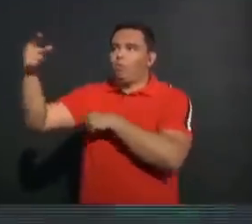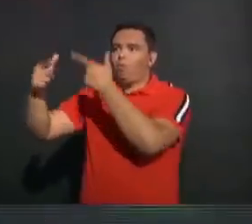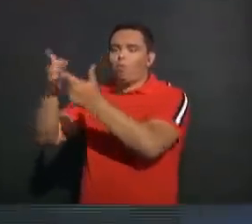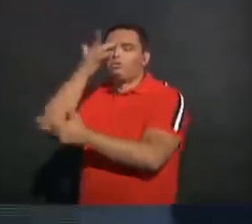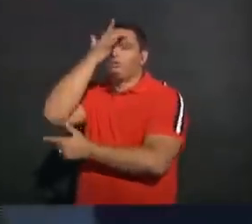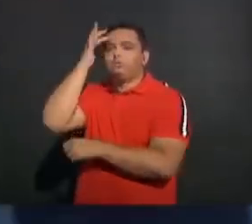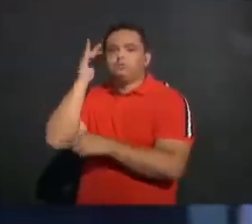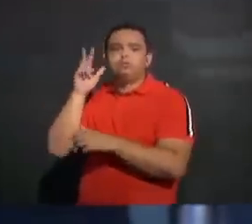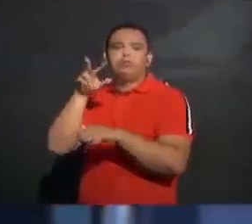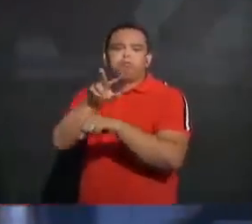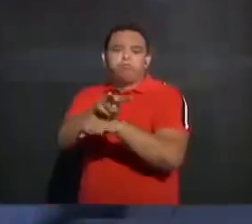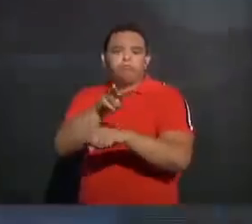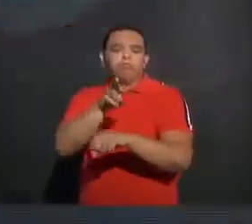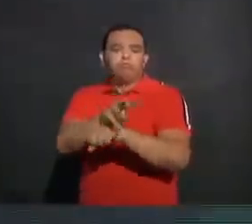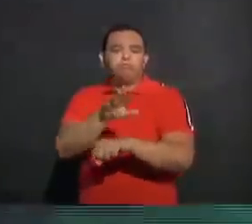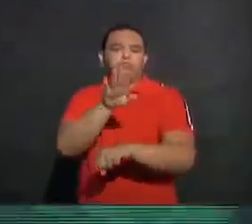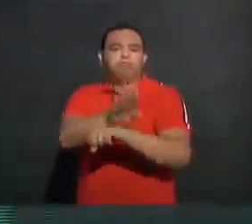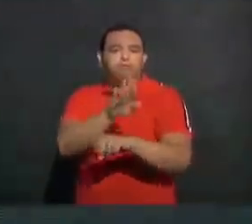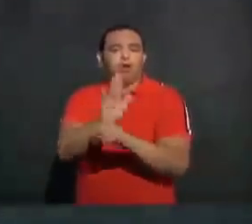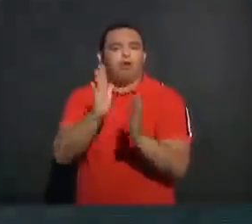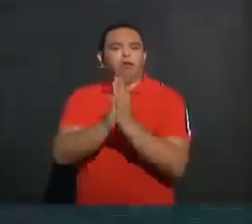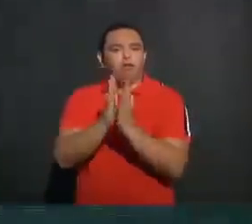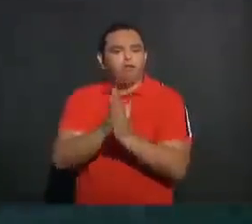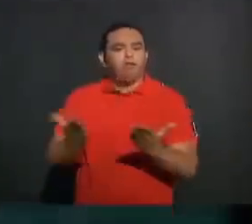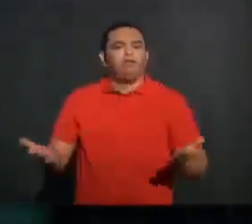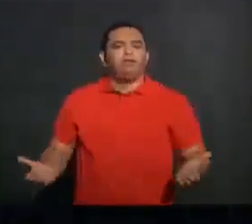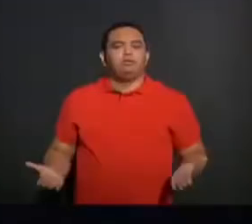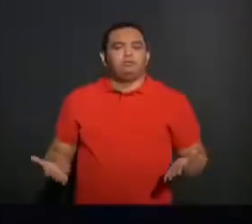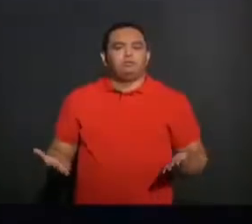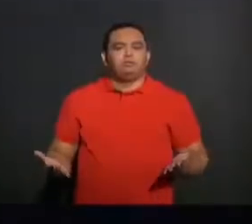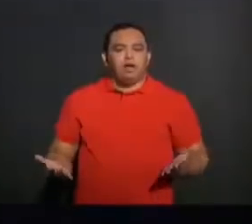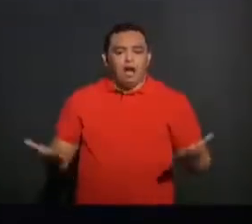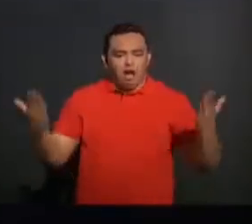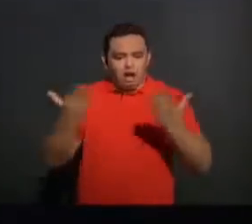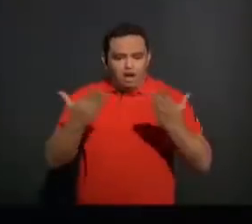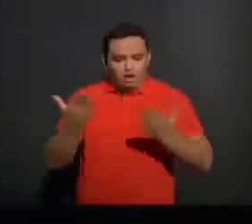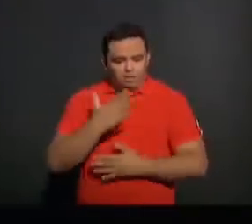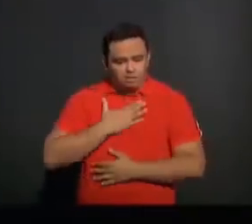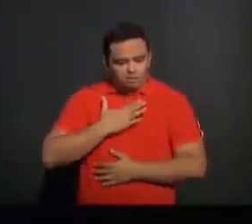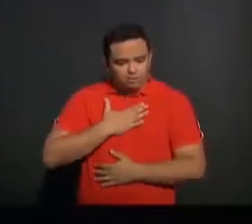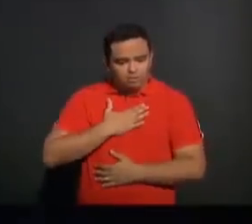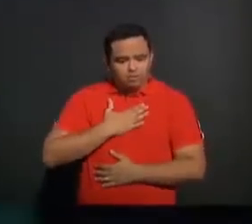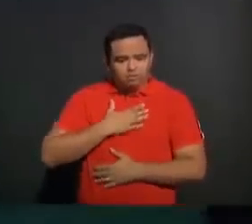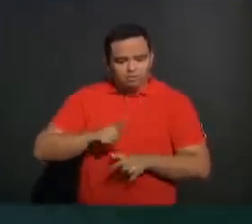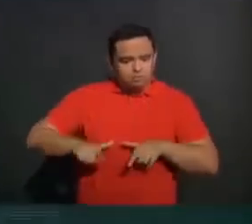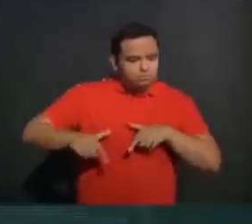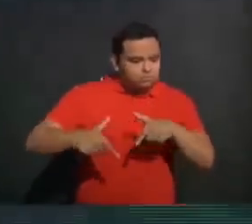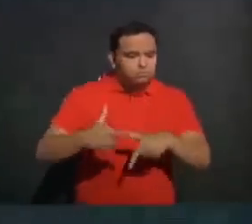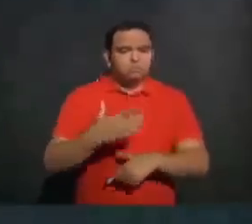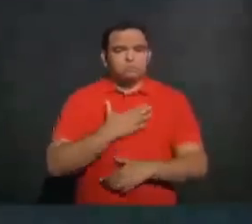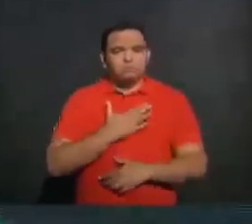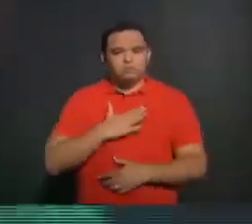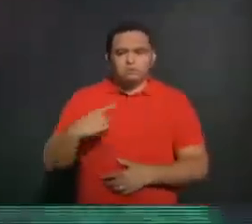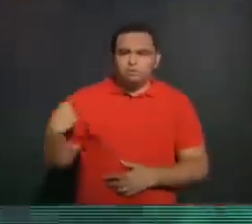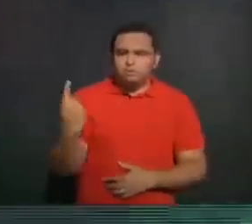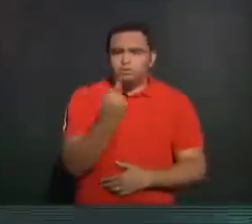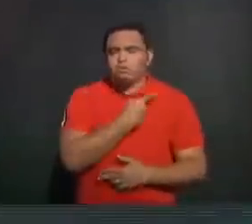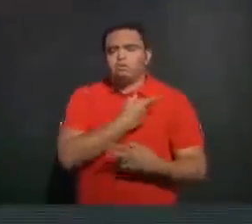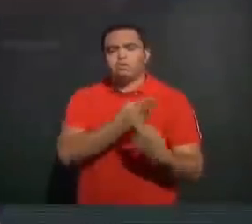morreu ao longo do caminho, para agora estar com a gente. Fala comigo: agora é comigo. Fala comigo, agora é com a gente.